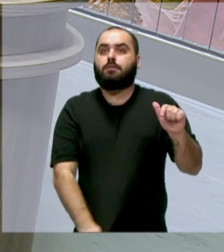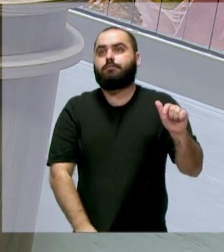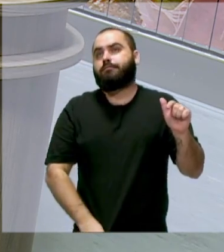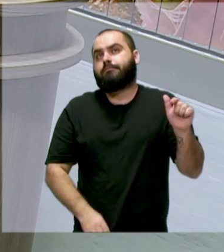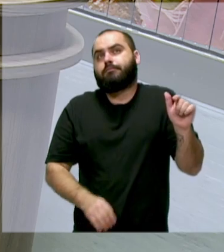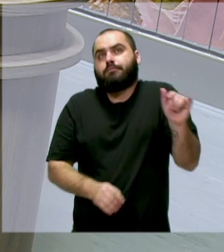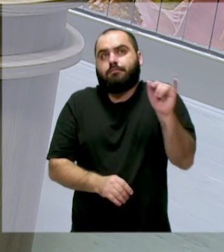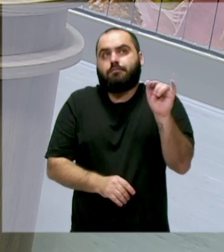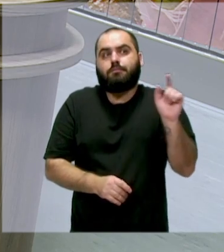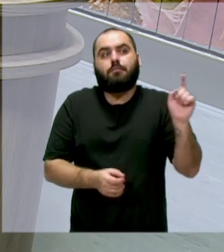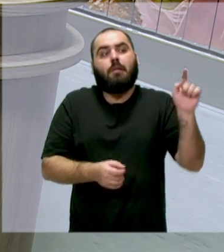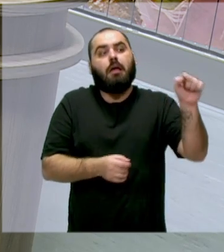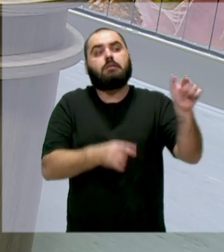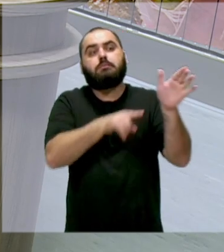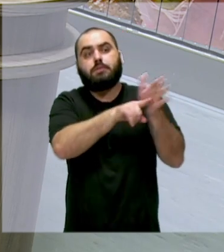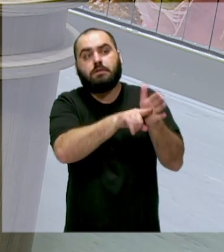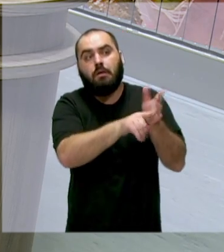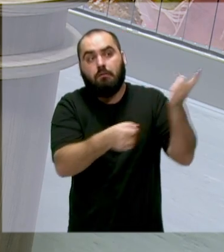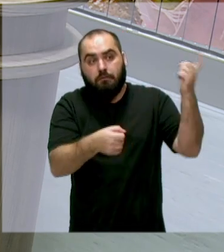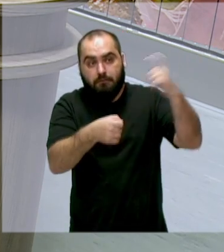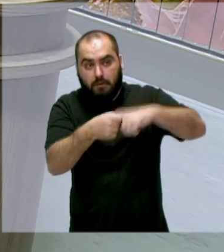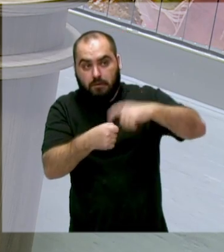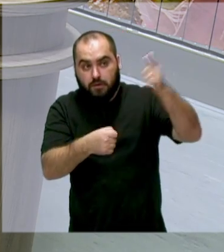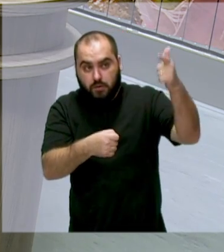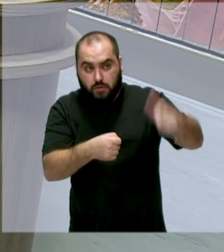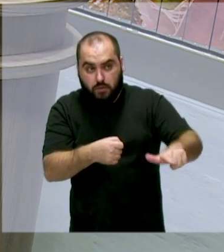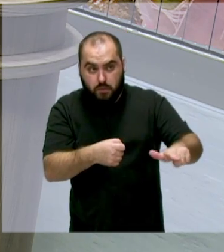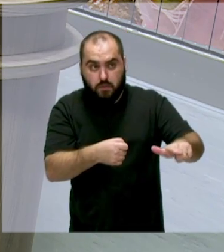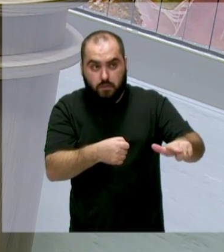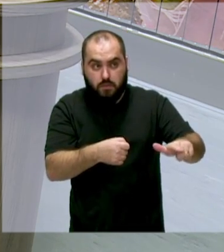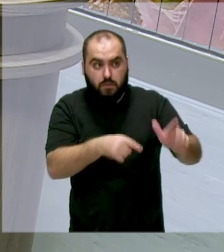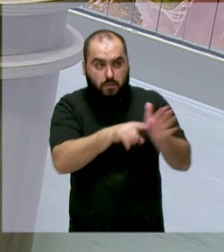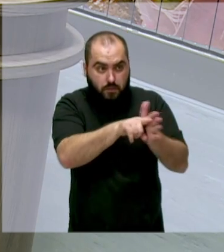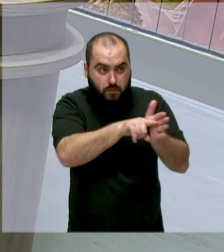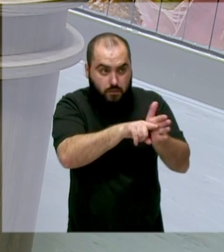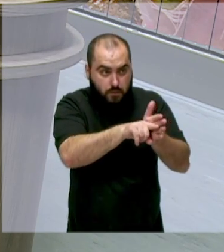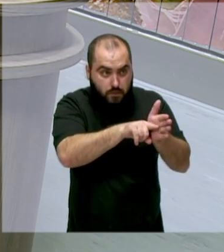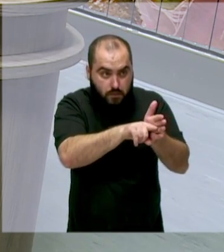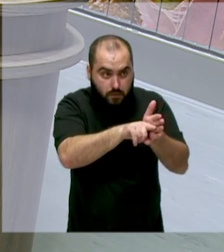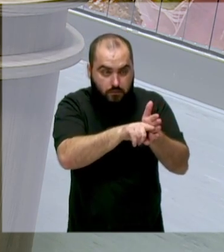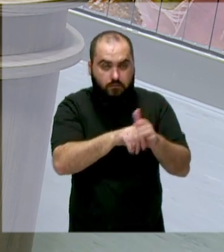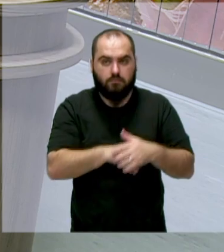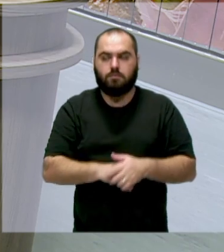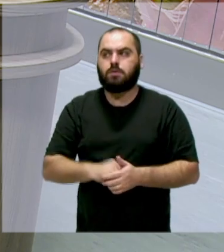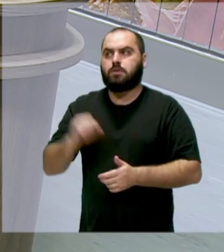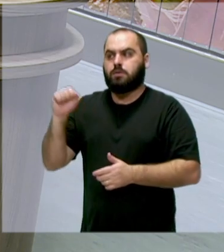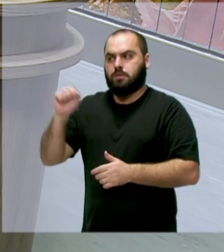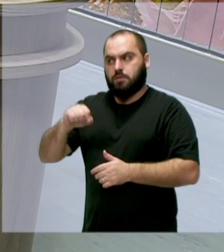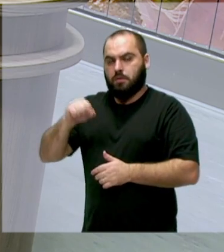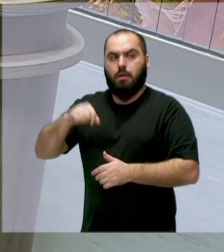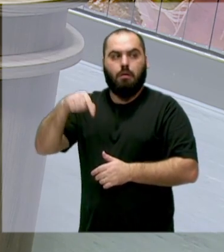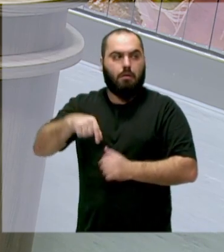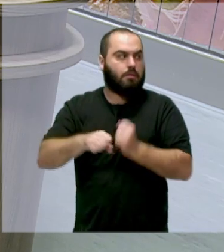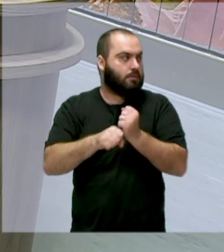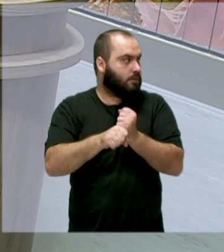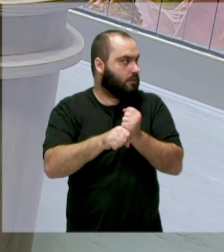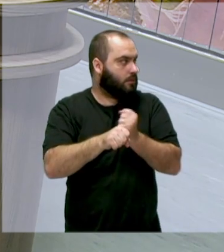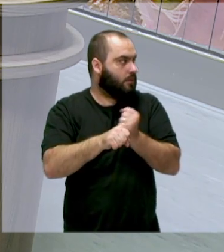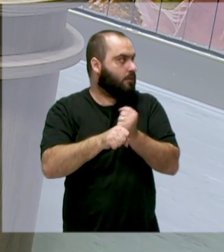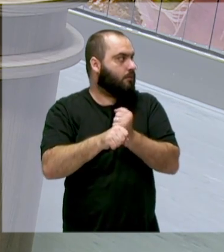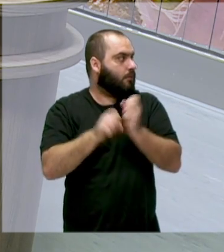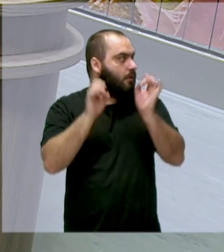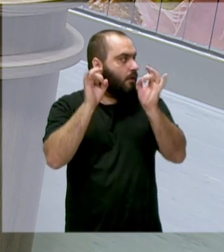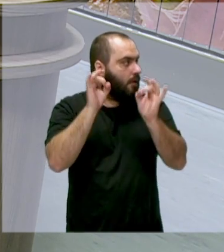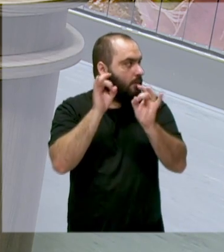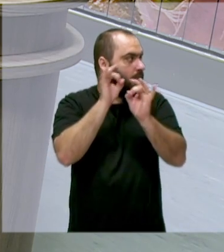a adesão a essa pesquisa. A adesão a essa pesquisa, nós temos que, esse ano, como a gente está saindo ainda da pandemia, nós